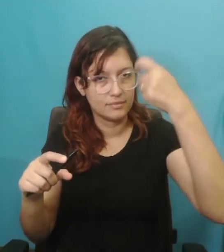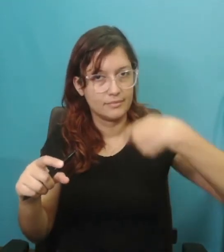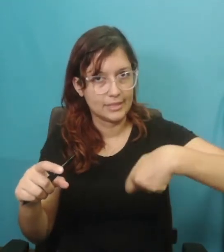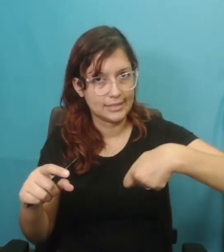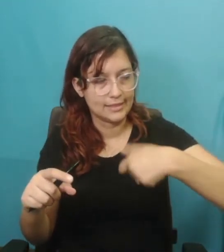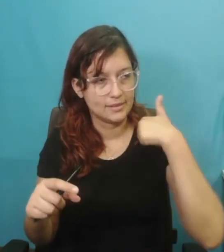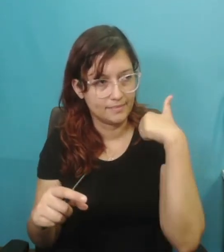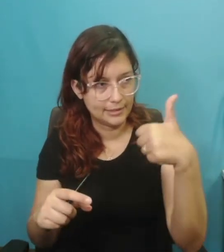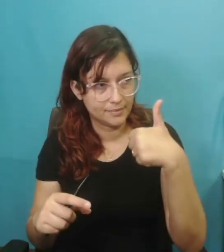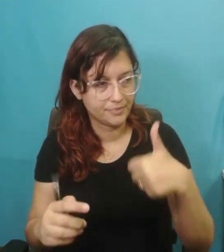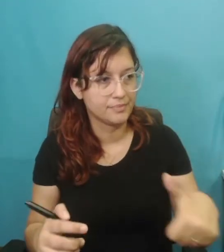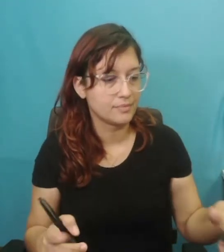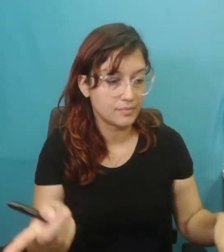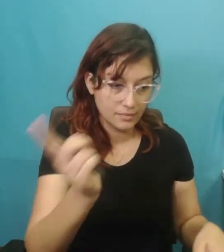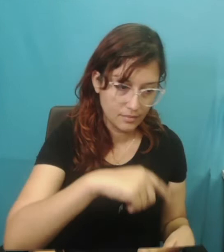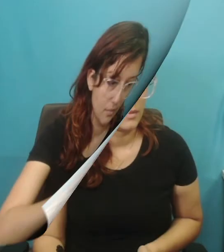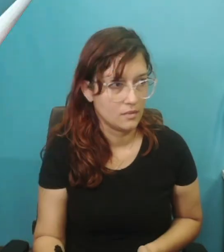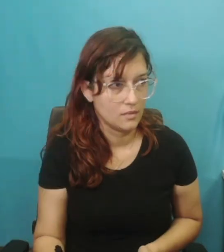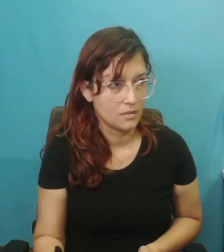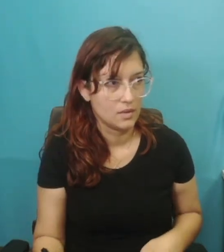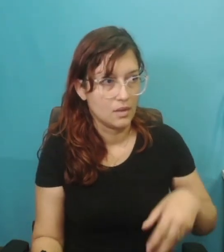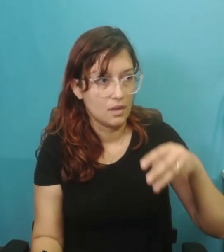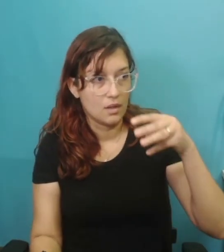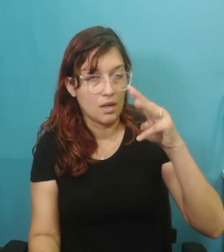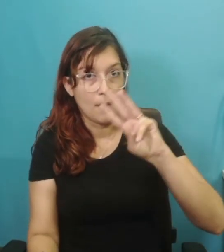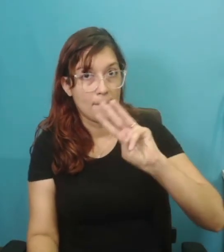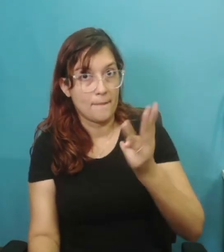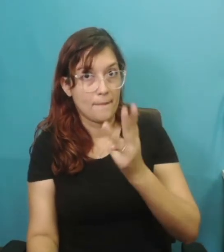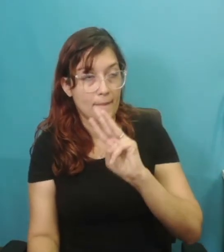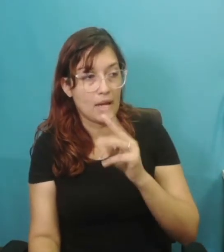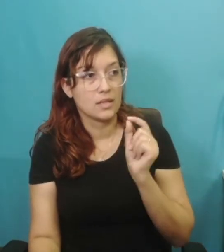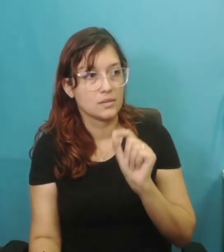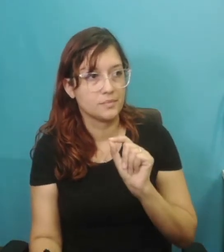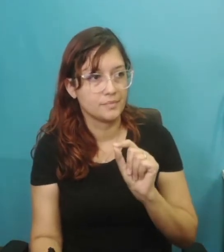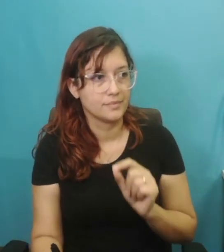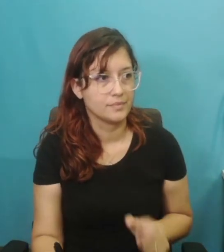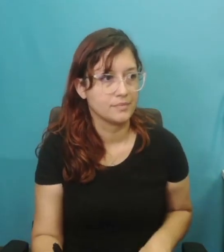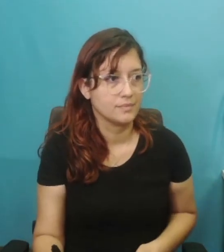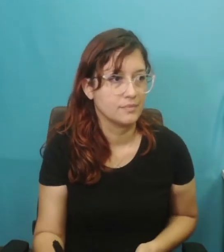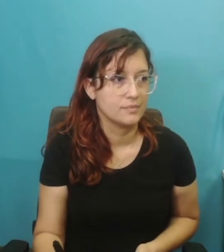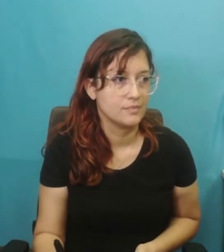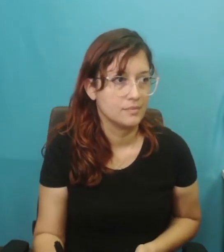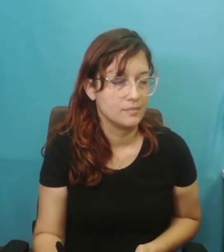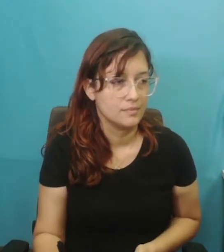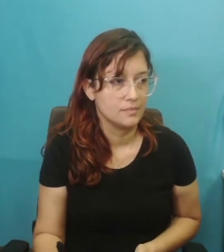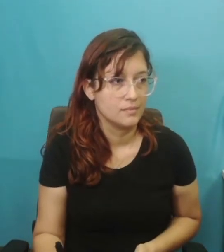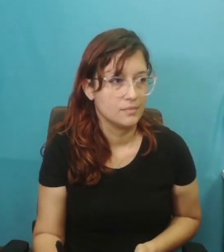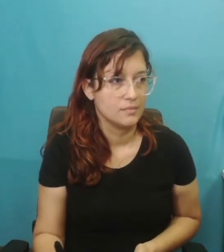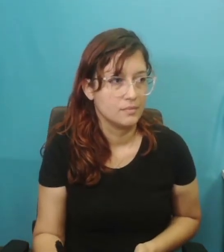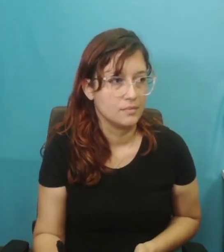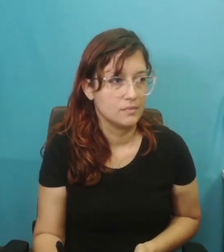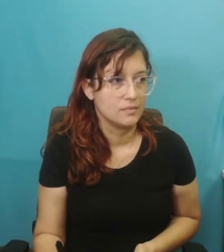Então, essa tabelinha precisa memorizar. Vamos voltar lá na questão. Então, a massa,